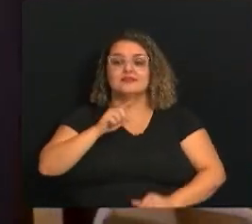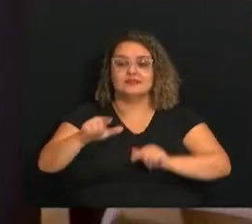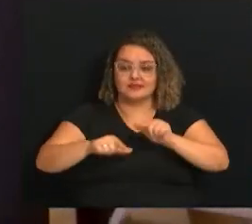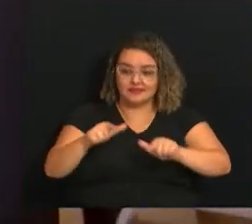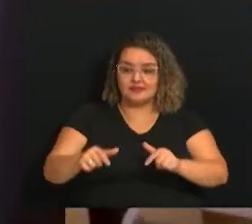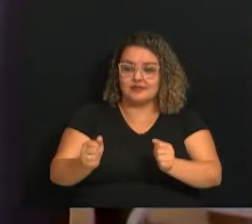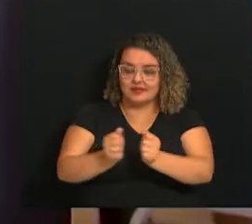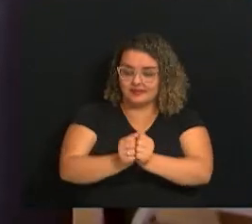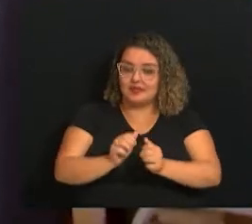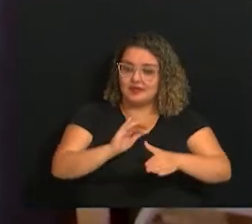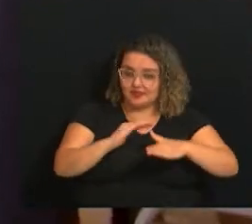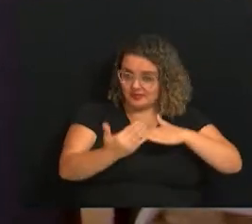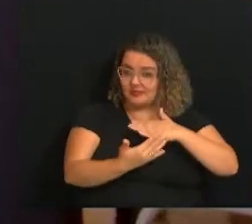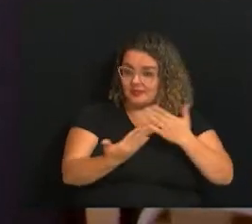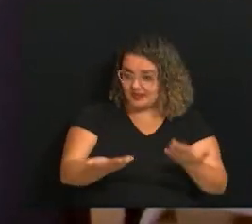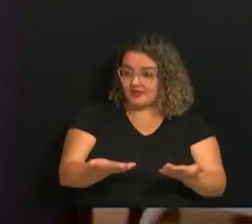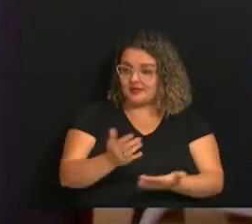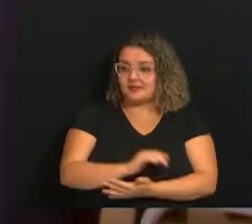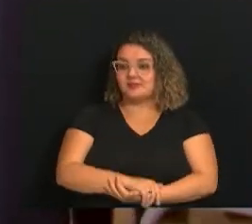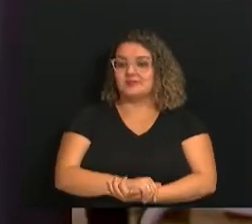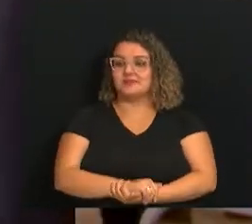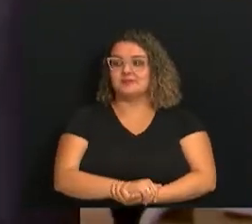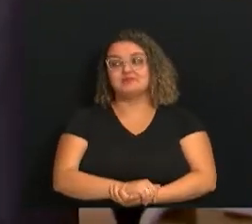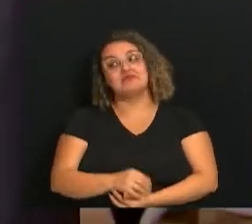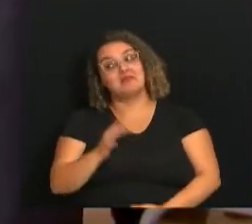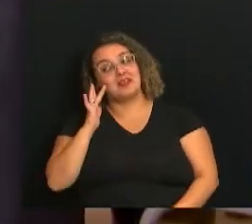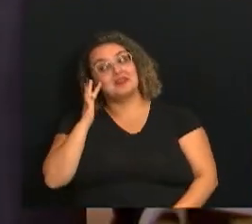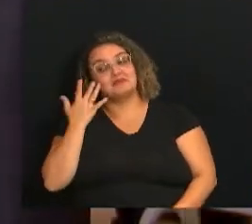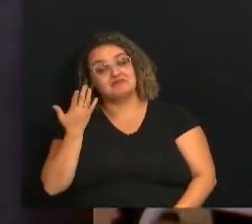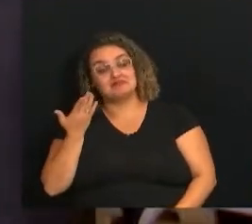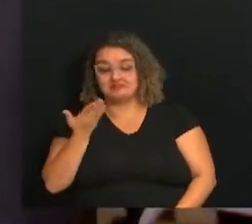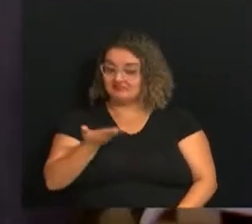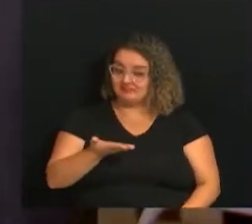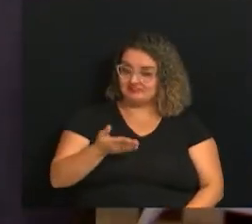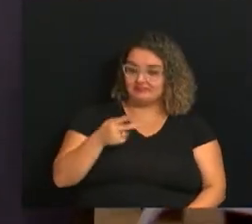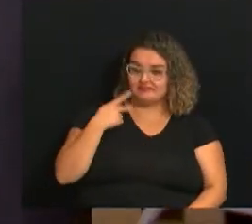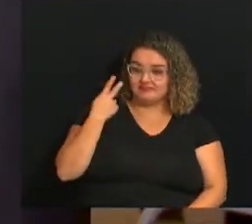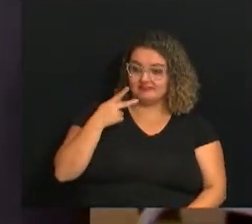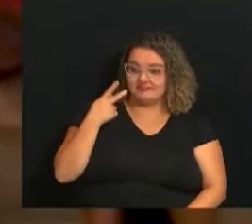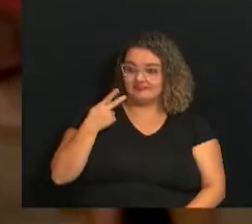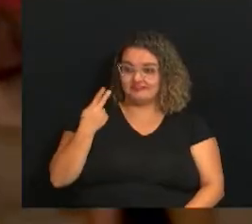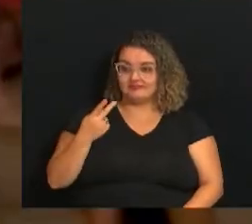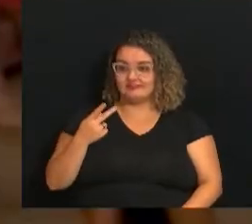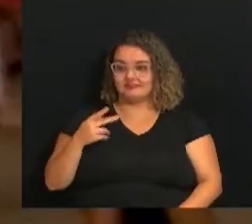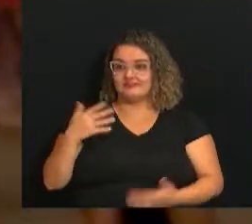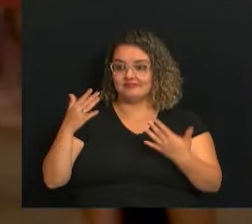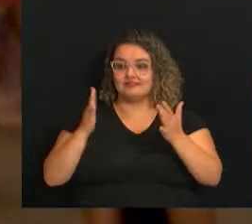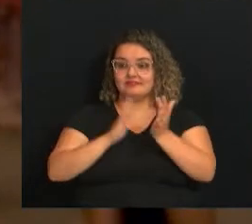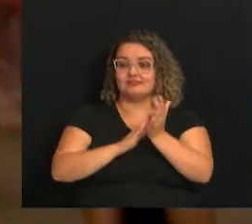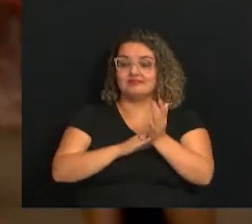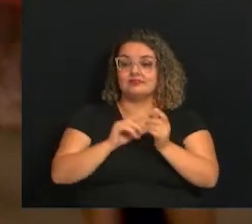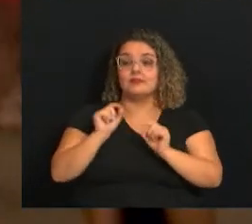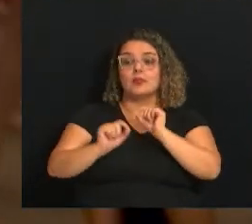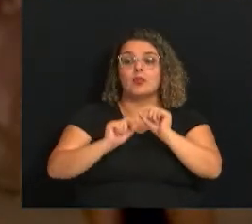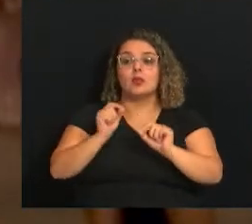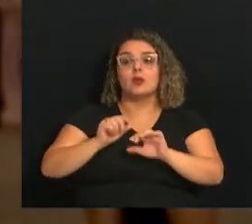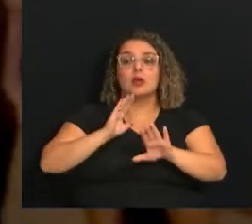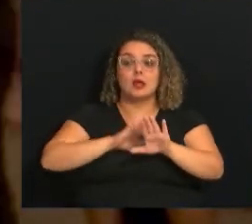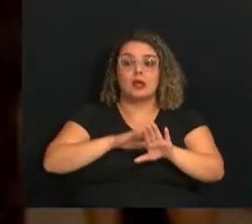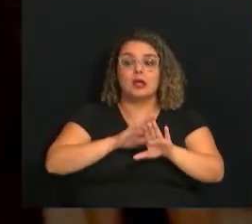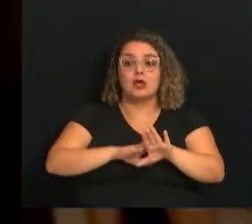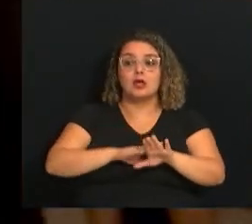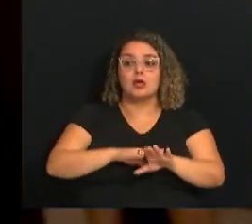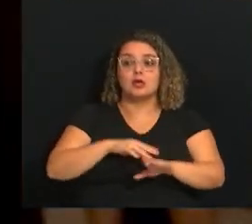bairro, eu desconfiei que era da parte dele que vinha essa nomeação. O que as ações de Nelson Ossri